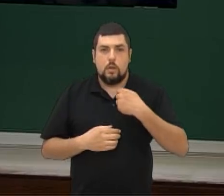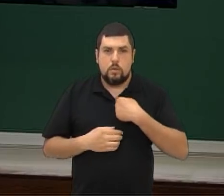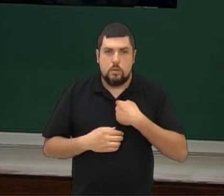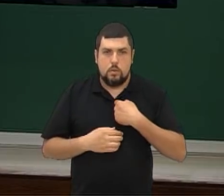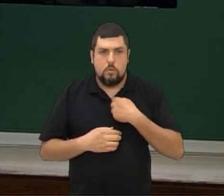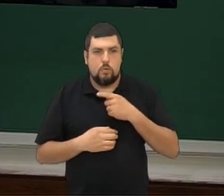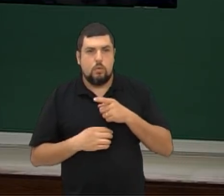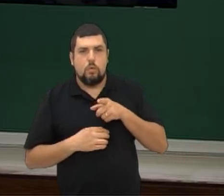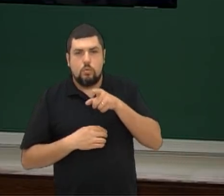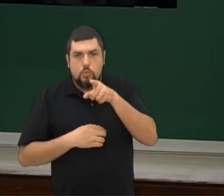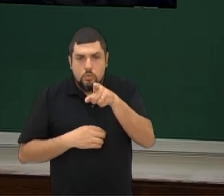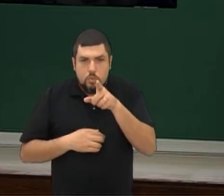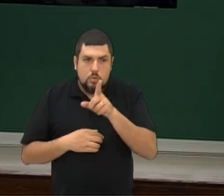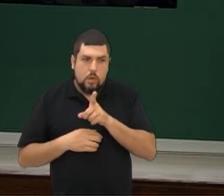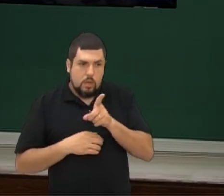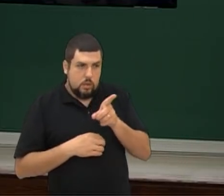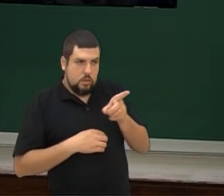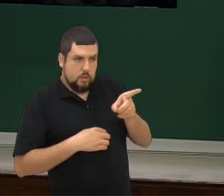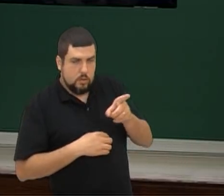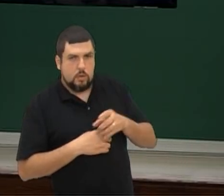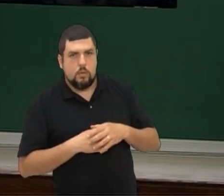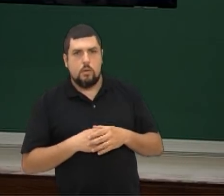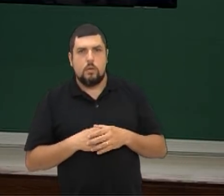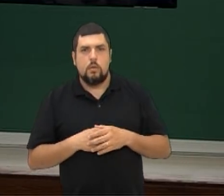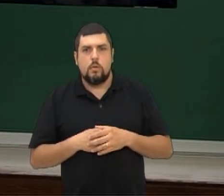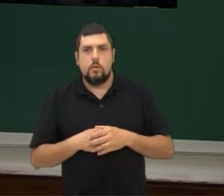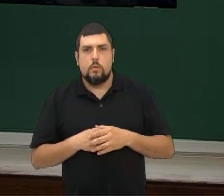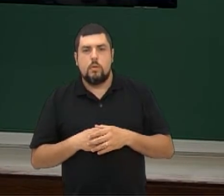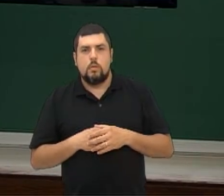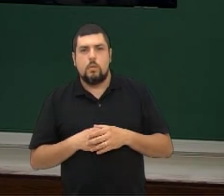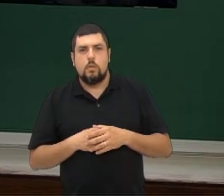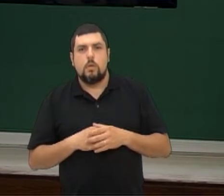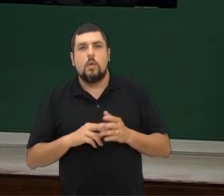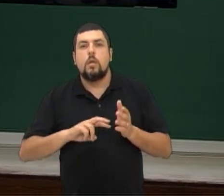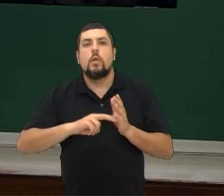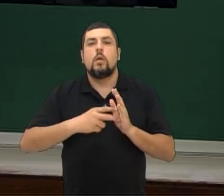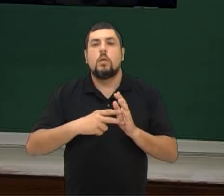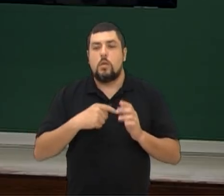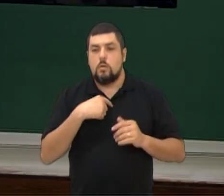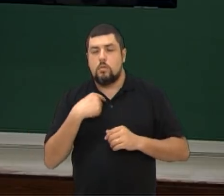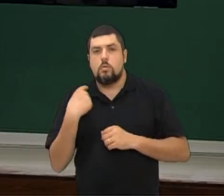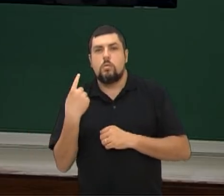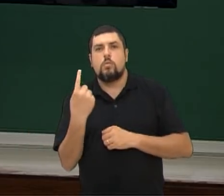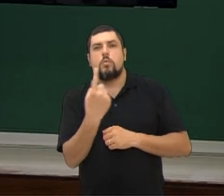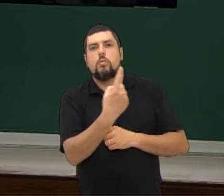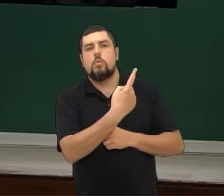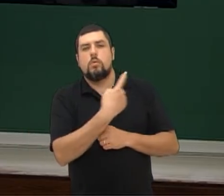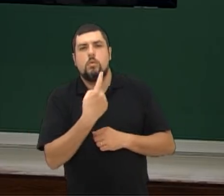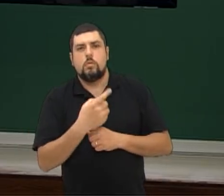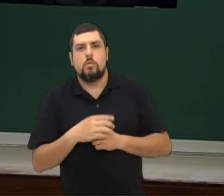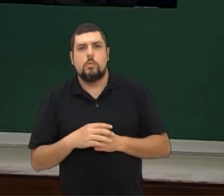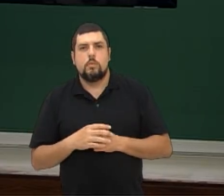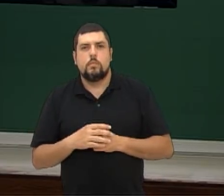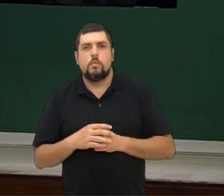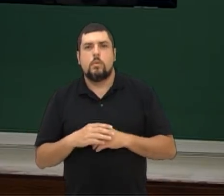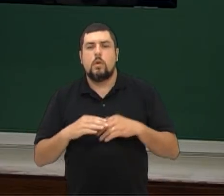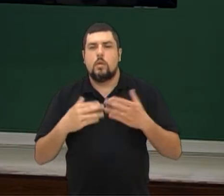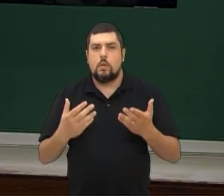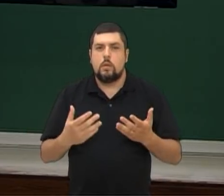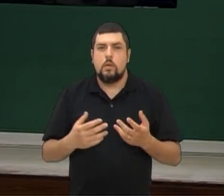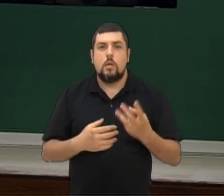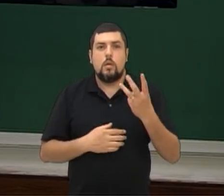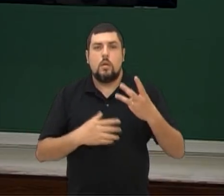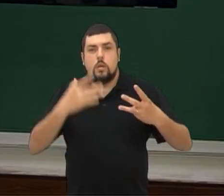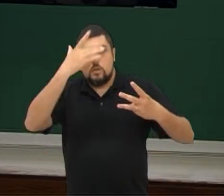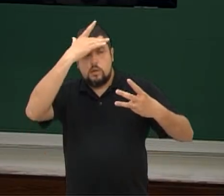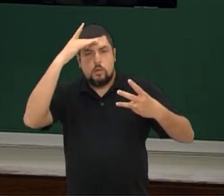quê? Nós. Nós o quê? Fomos ao cinema. Por que que isso acontece? Ó, estou usando três pessoas